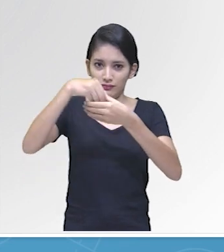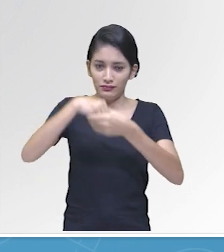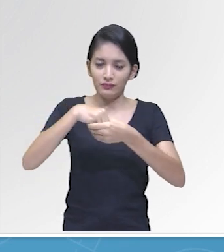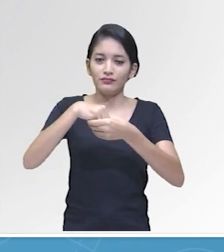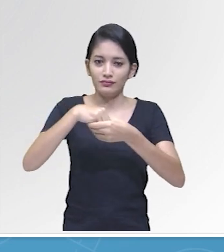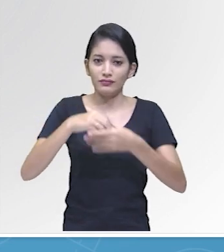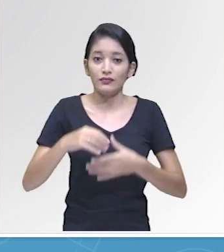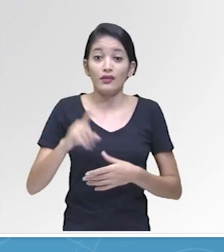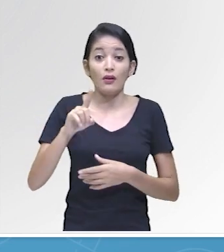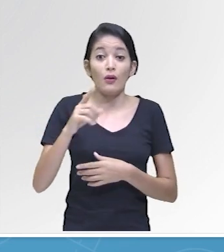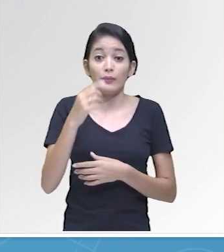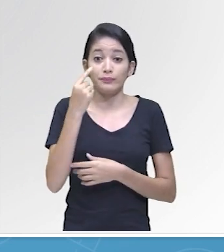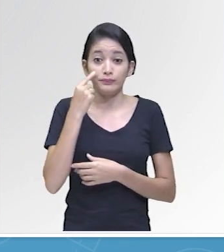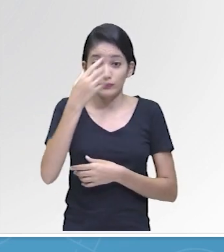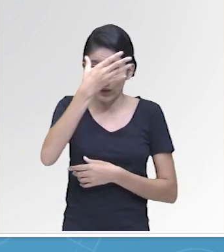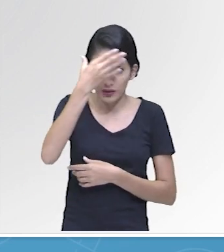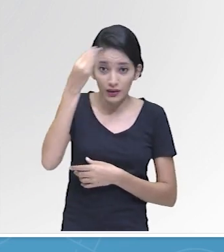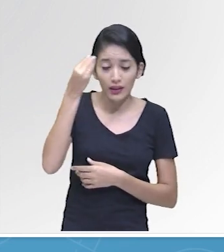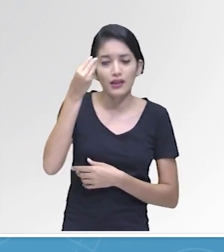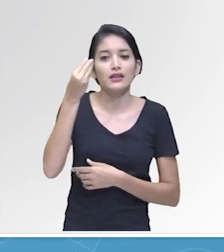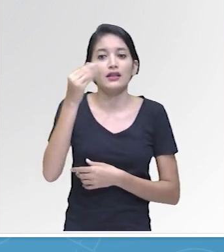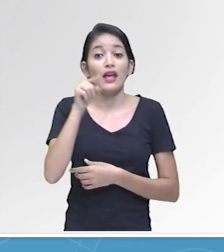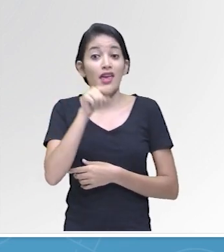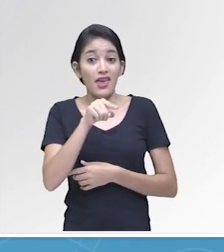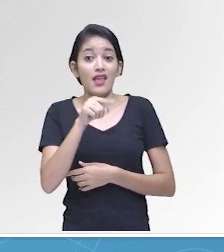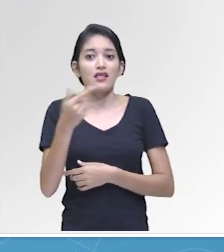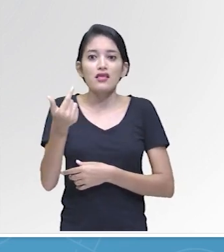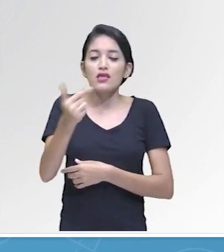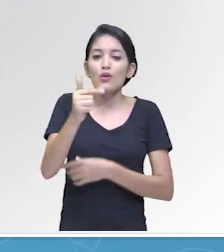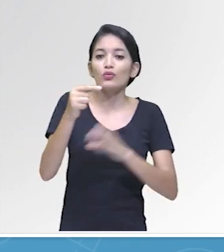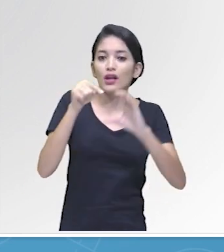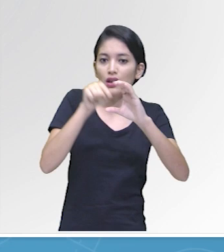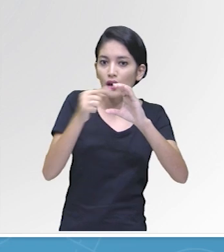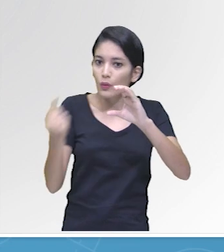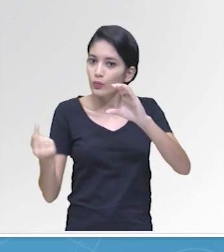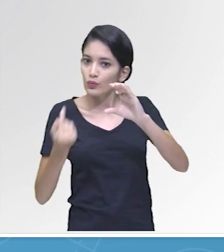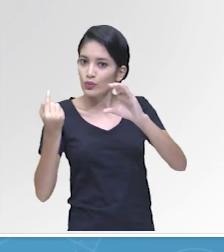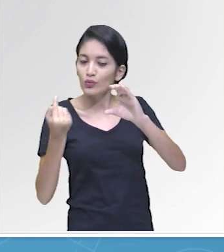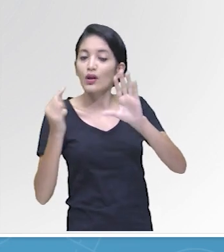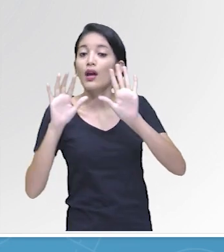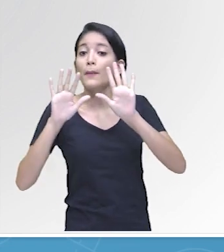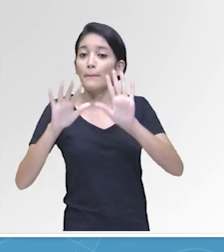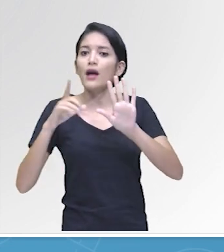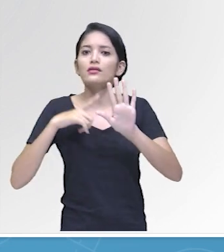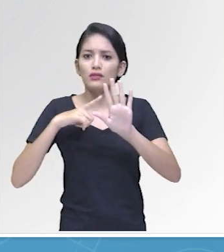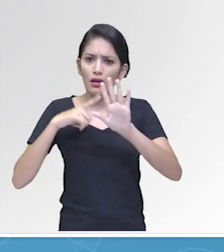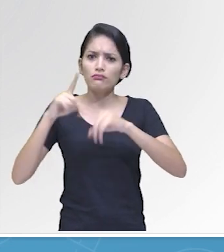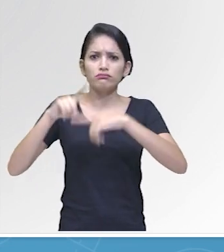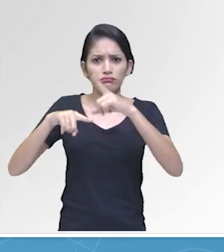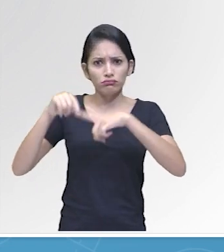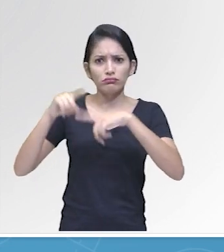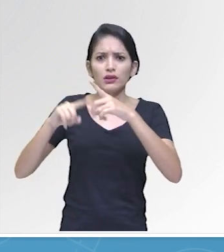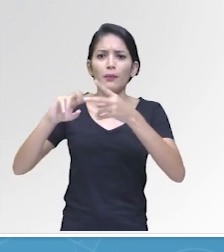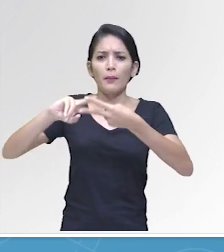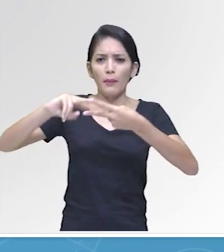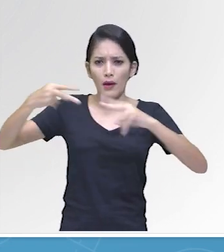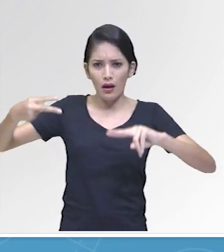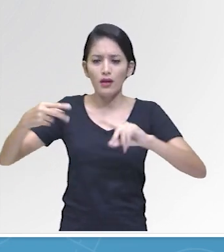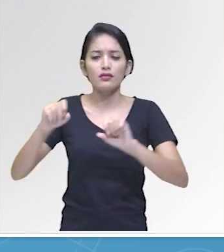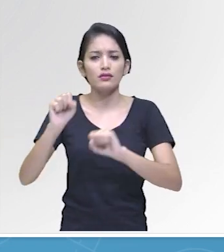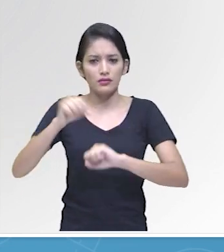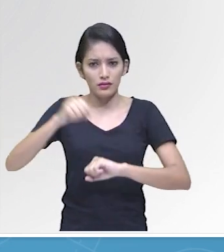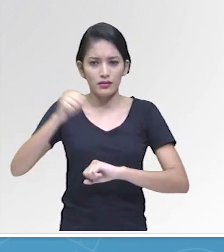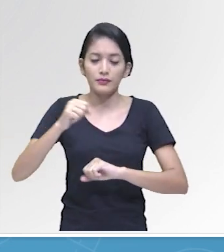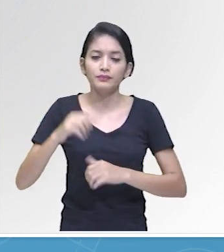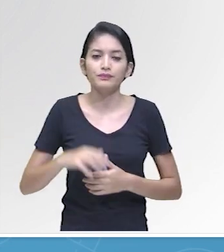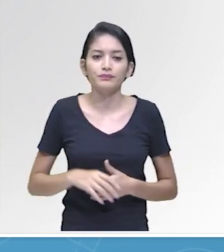não esqueçam, eu disse que eles não possuem núcleo individualizado, mas eles possuem material genético. Então, o material genético,